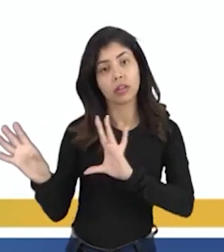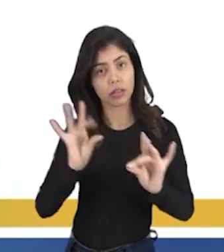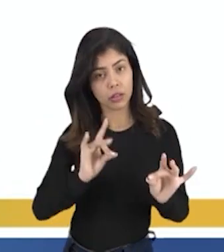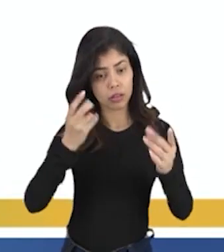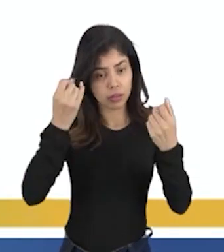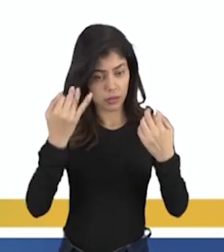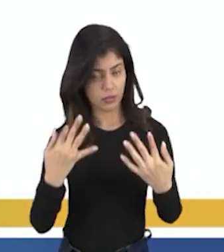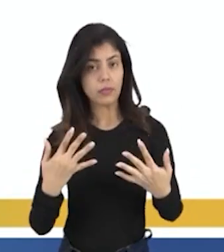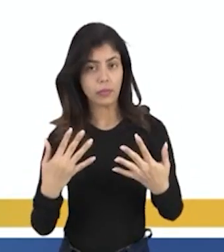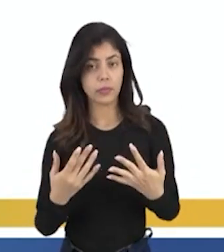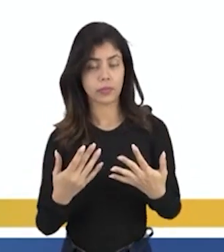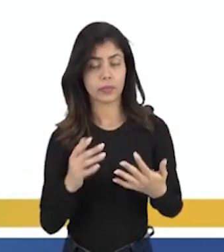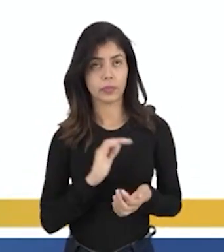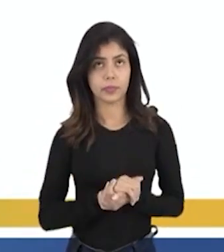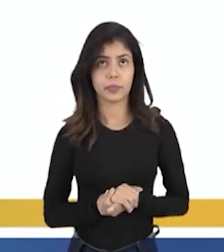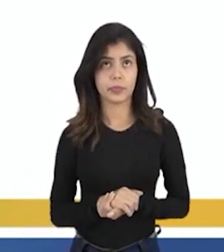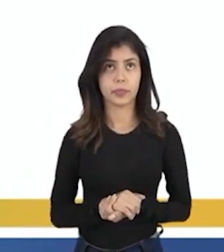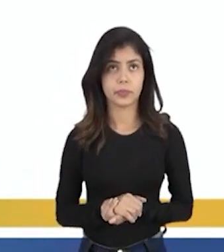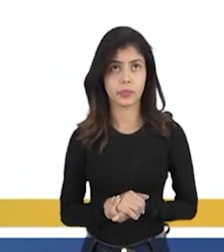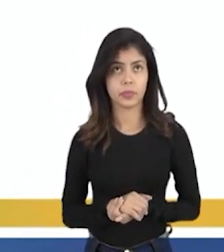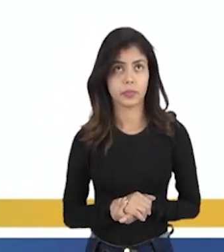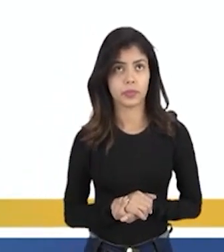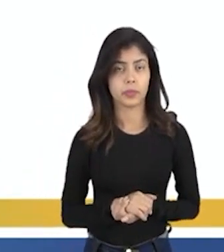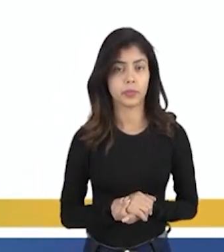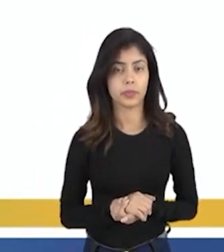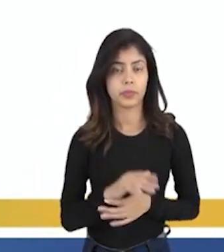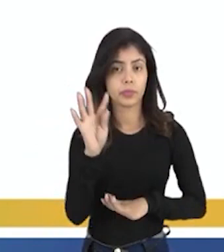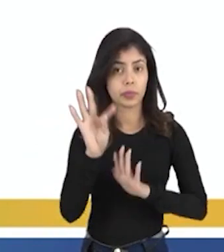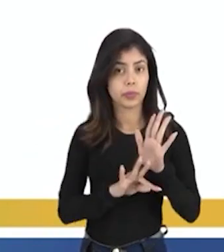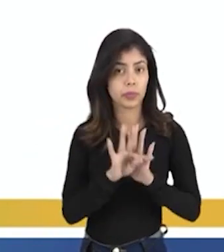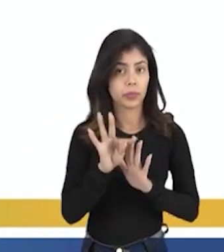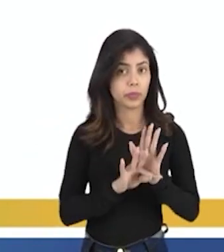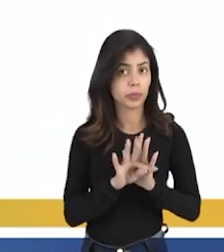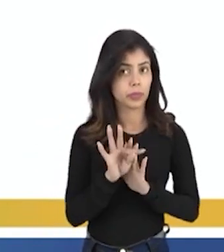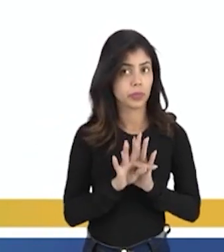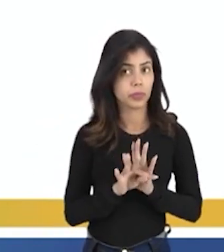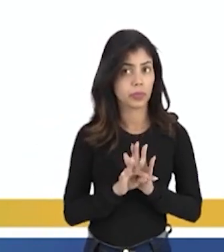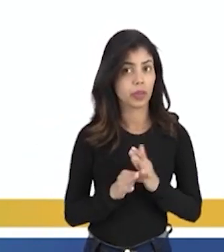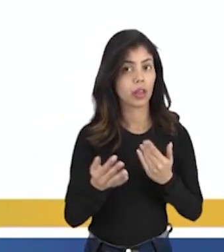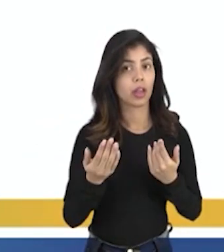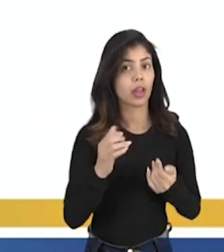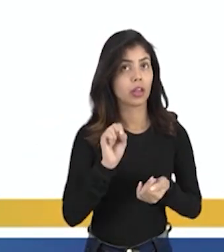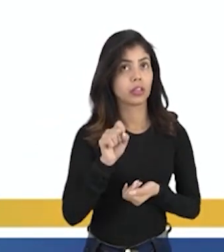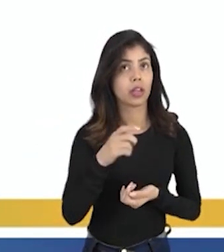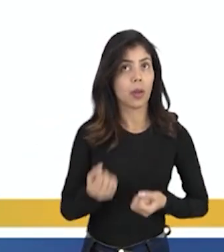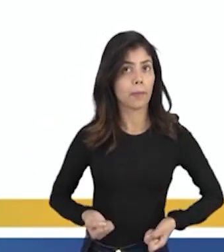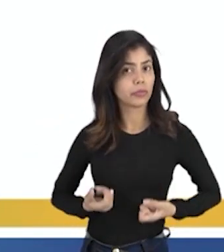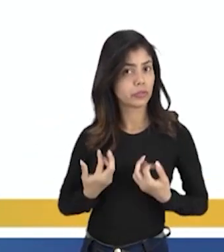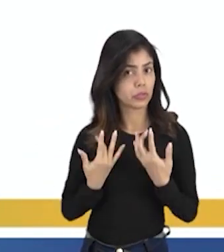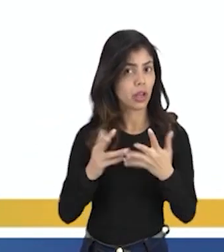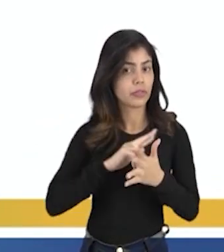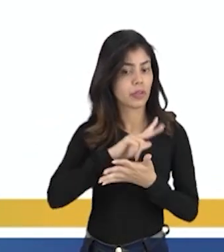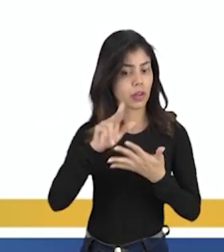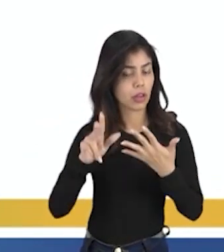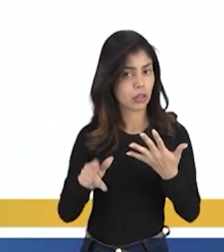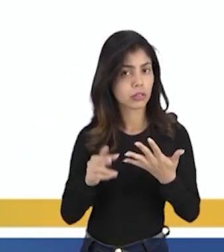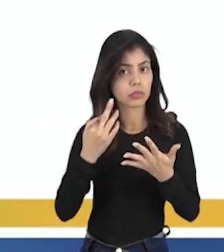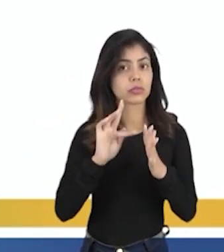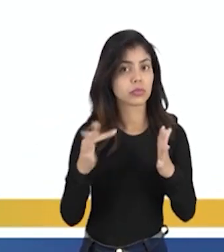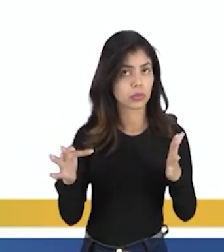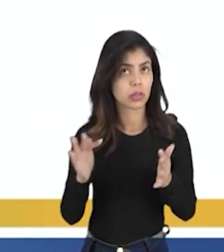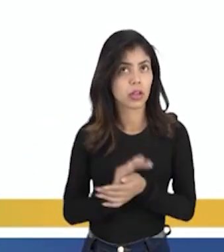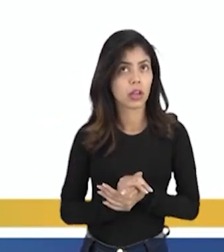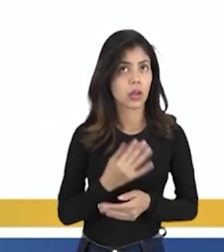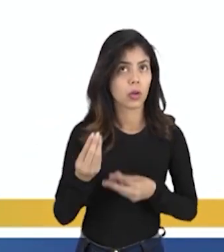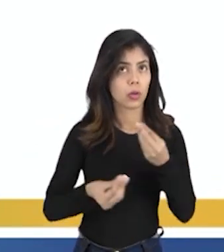uma afirmativa, e ele já vem dizendo aqui, ó, um texto traz a simultânea manifestação de várias